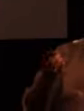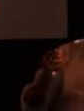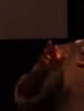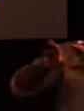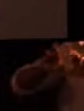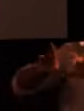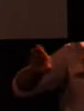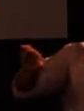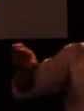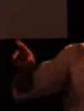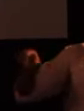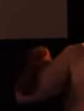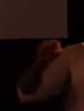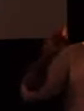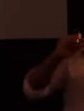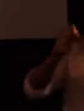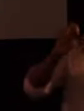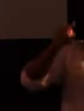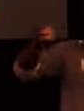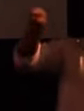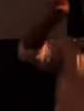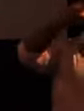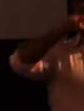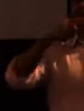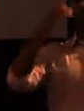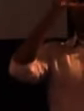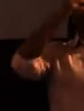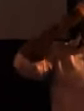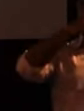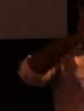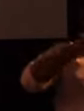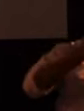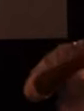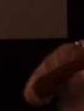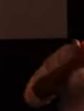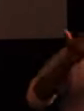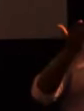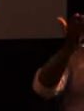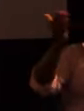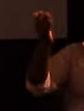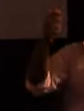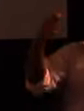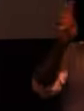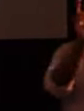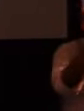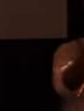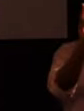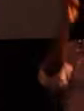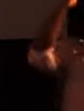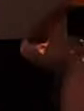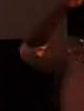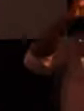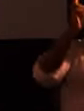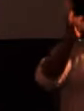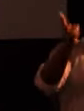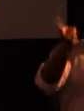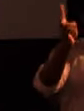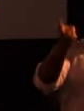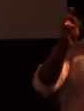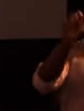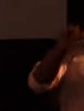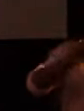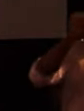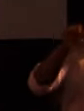elementos que construiu essa paisagem que a gente tem na Baía de Todos os Santos e que nós queremos preservar e queremos manter por conta